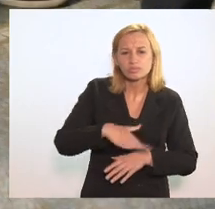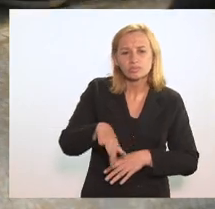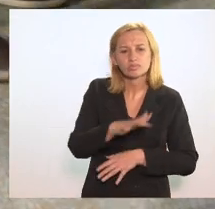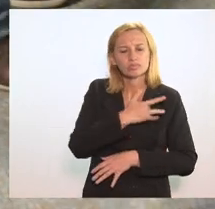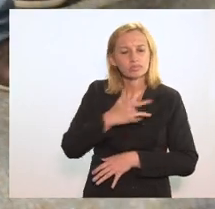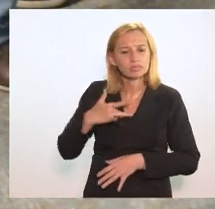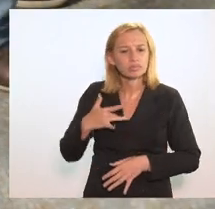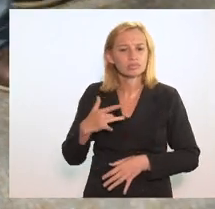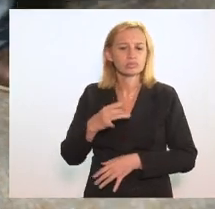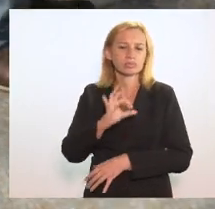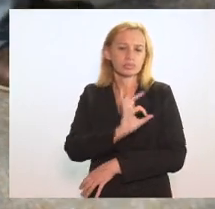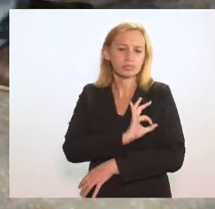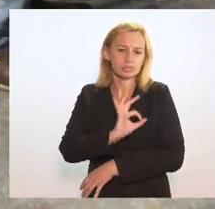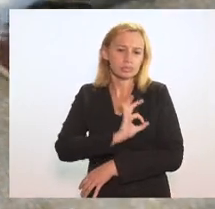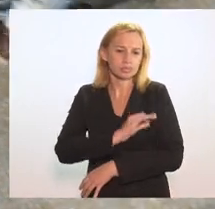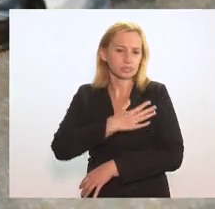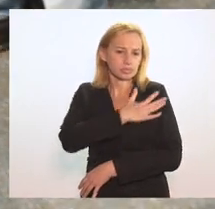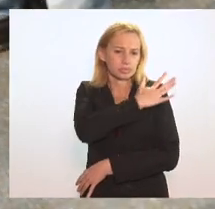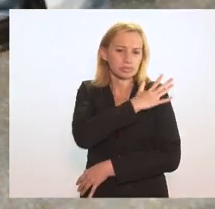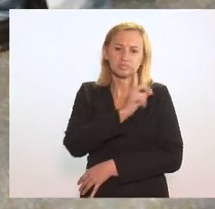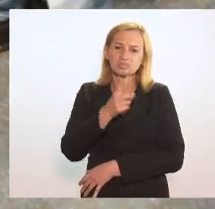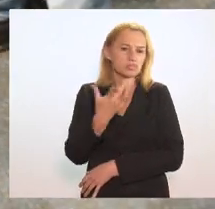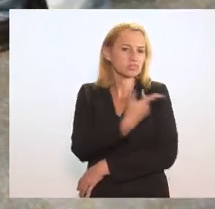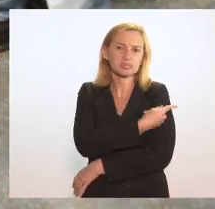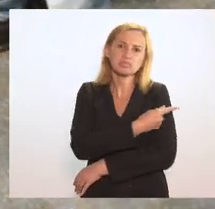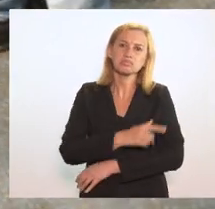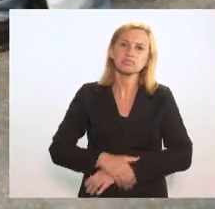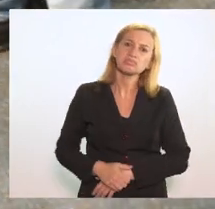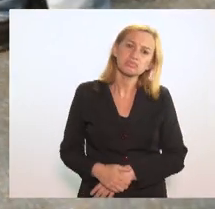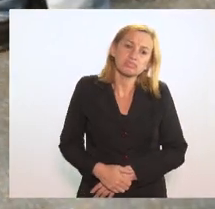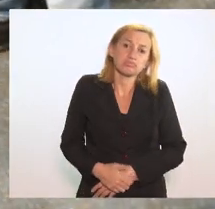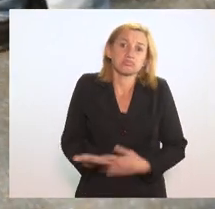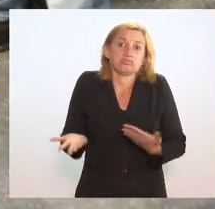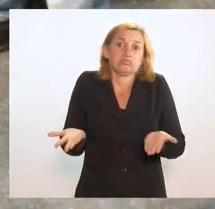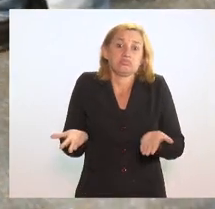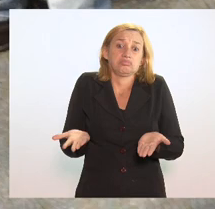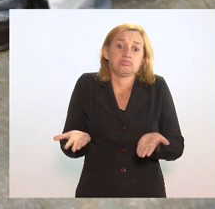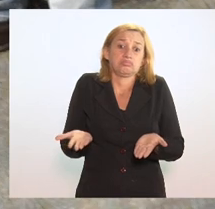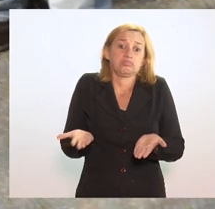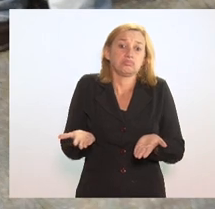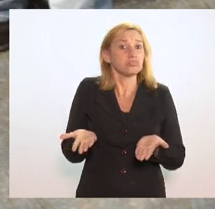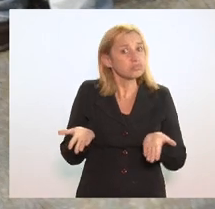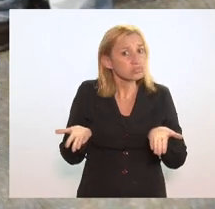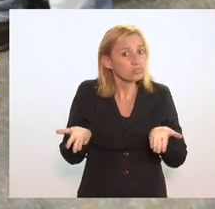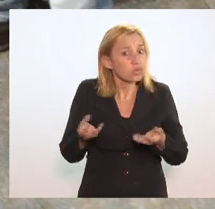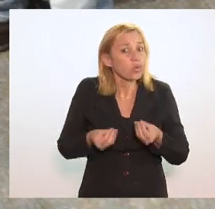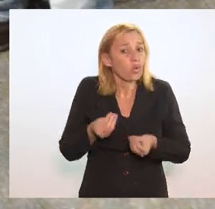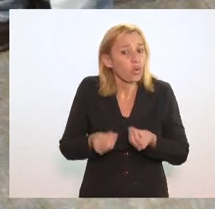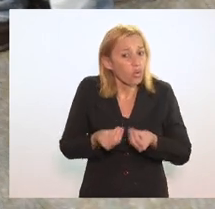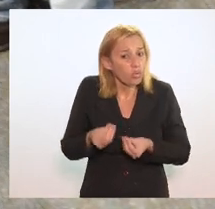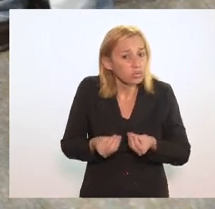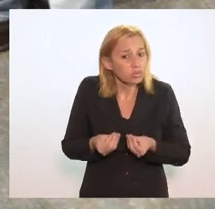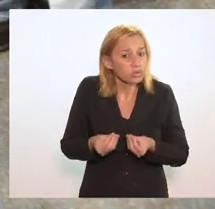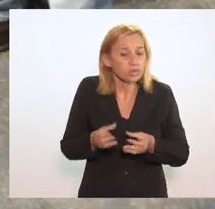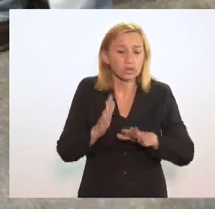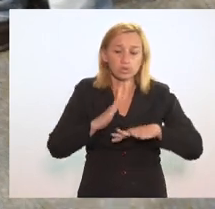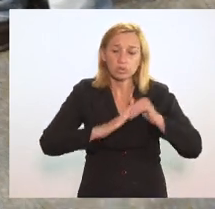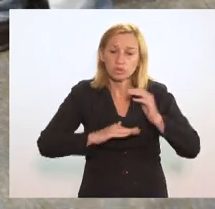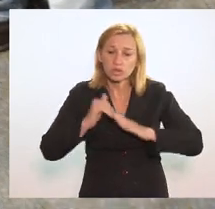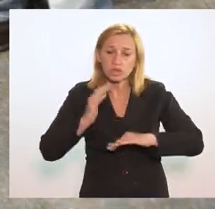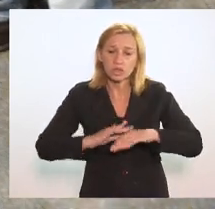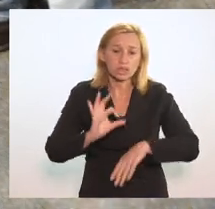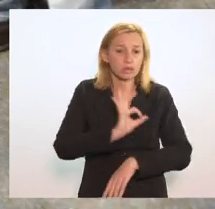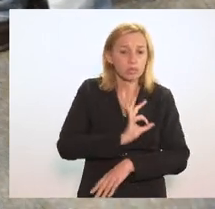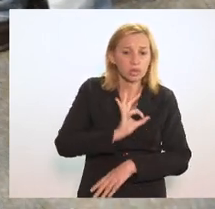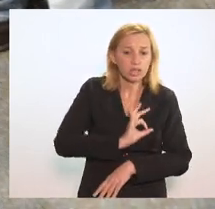da Polícia Militar, por exemplo, não estão sendo vacinados na sua inteireza. Os profissionais da Polícia Civil,